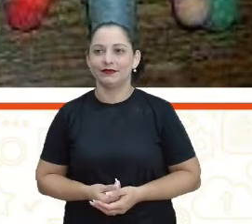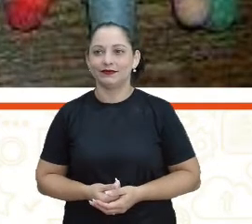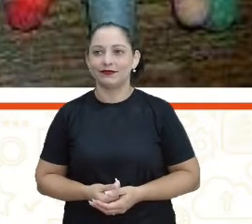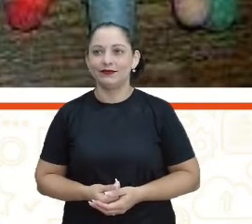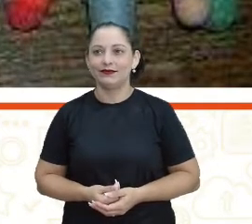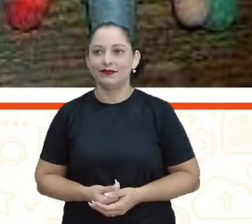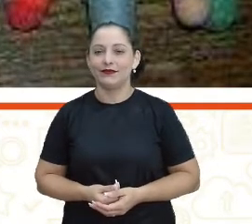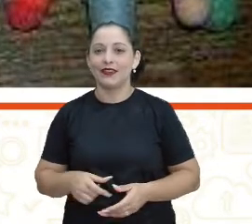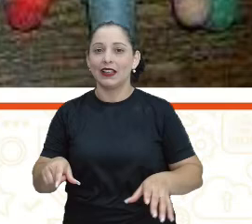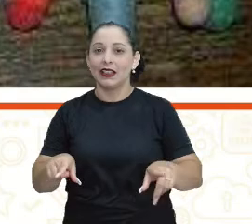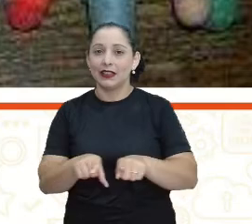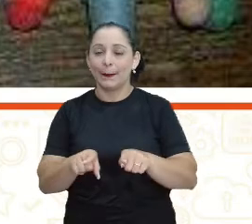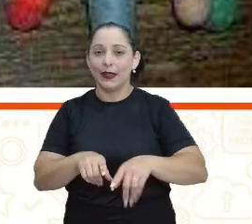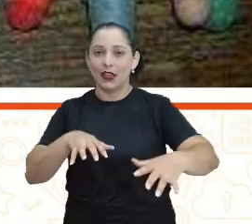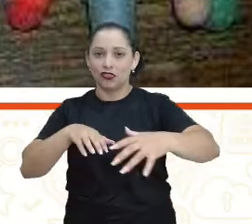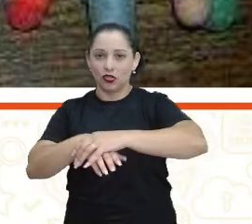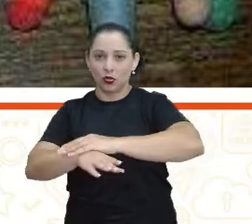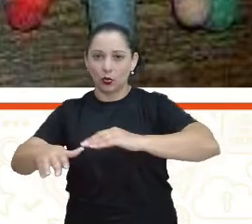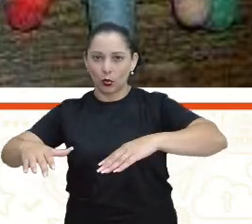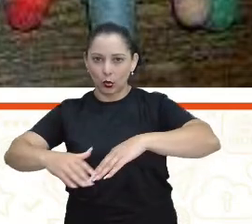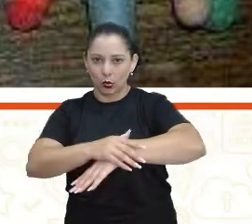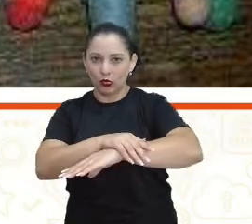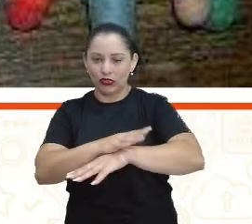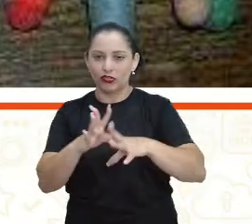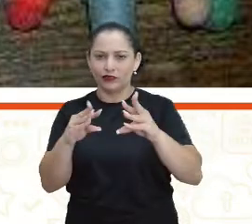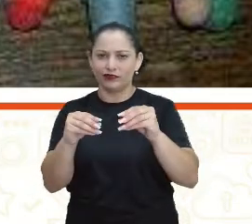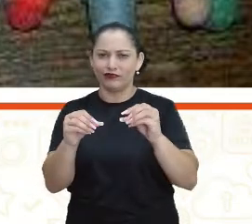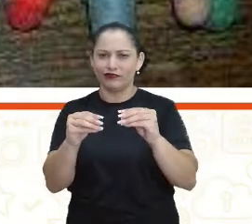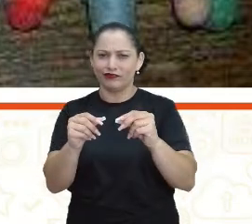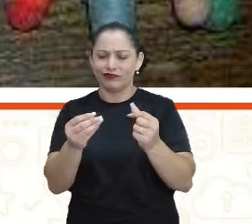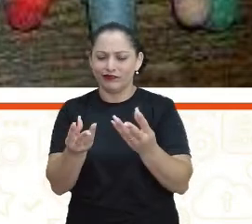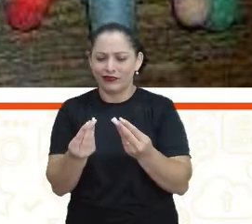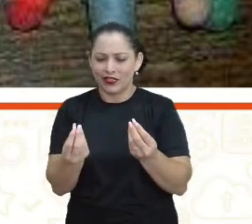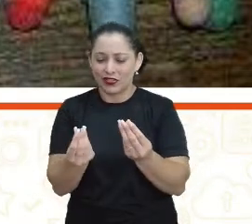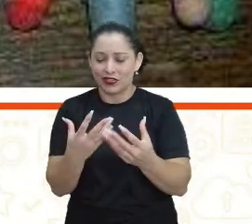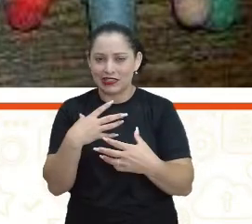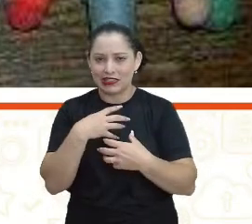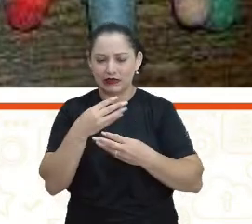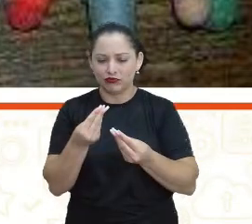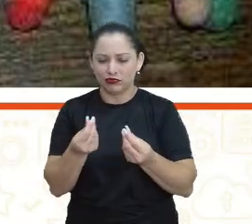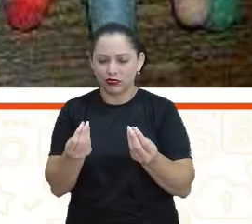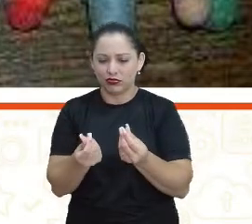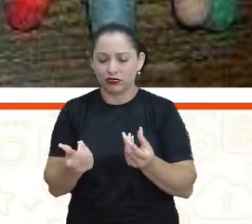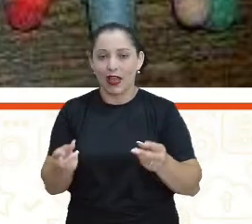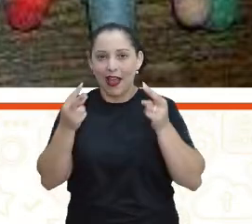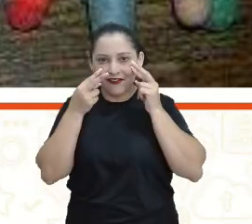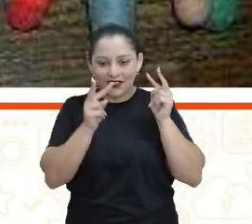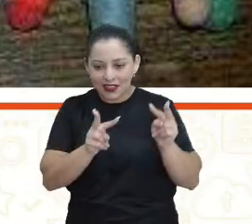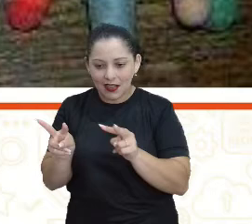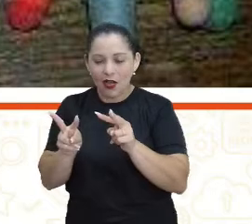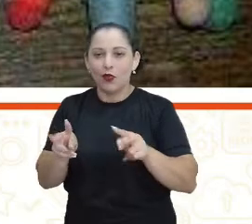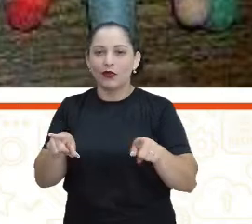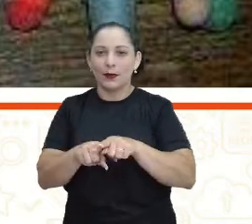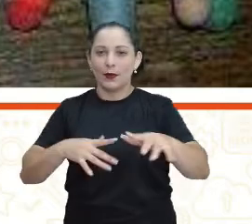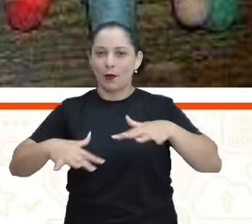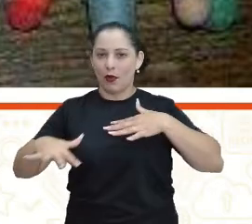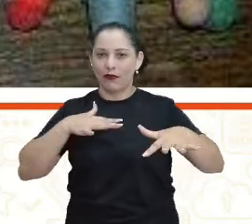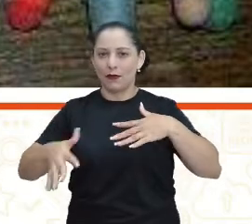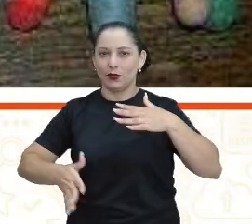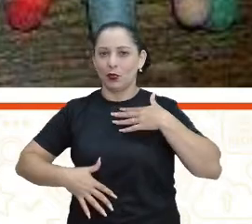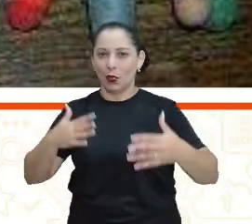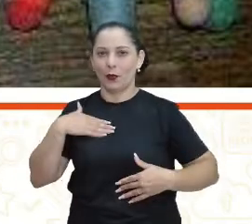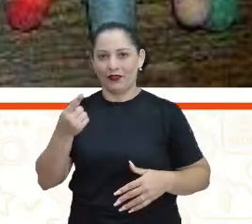As luvas sensoriais estimulam o tato, a visão, né, a apreensão e a coordenação. Por que é